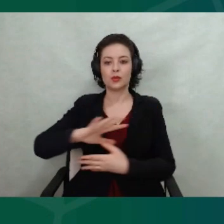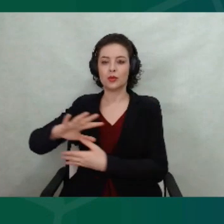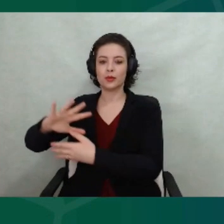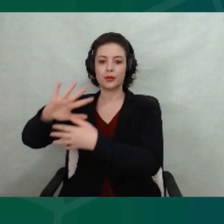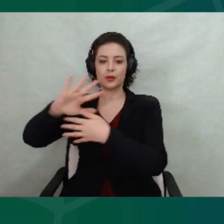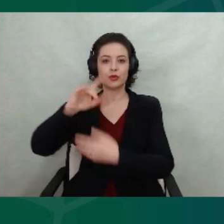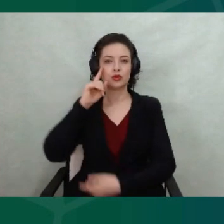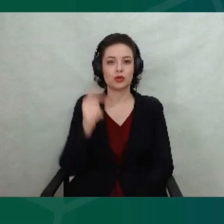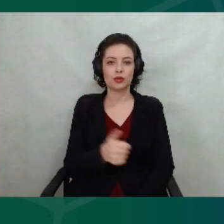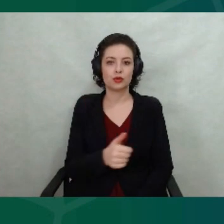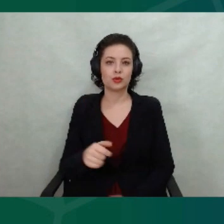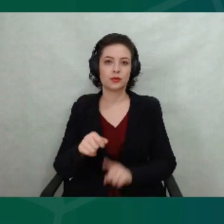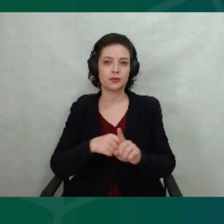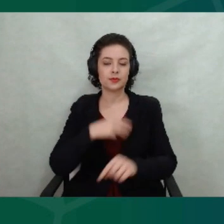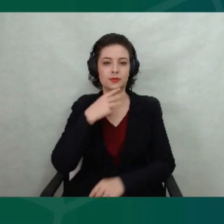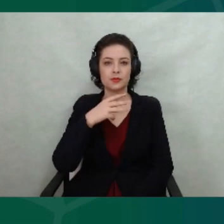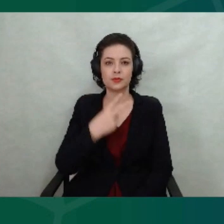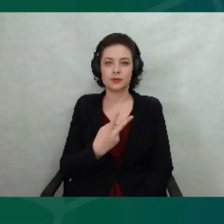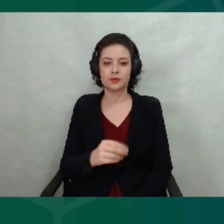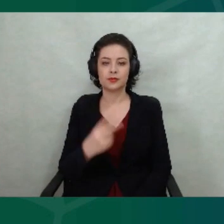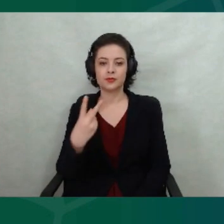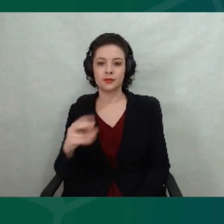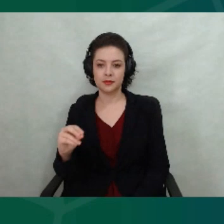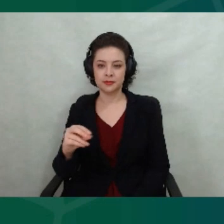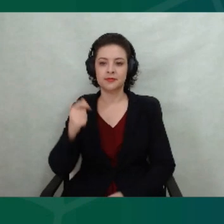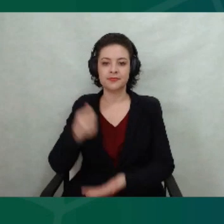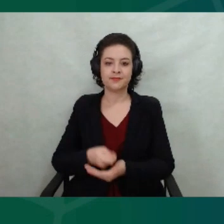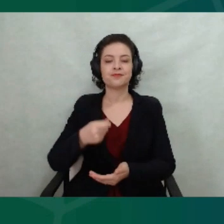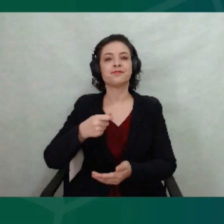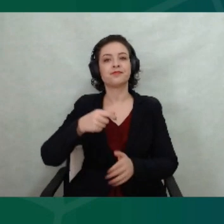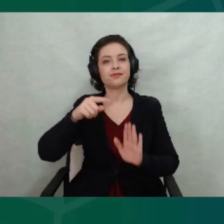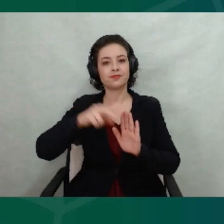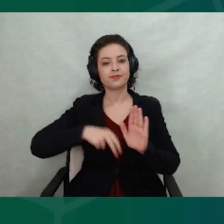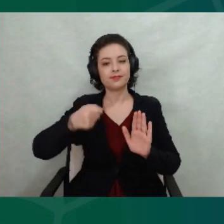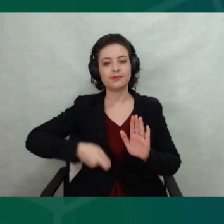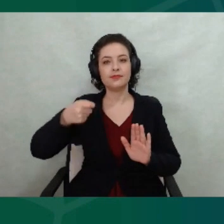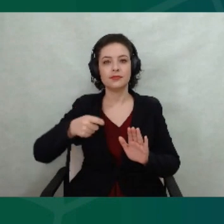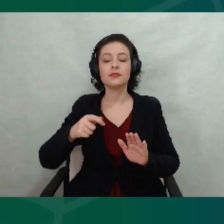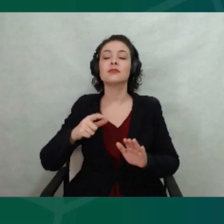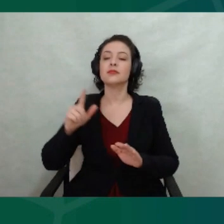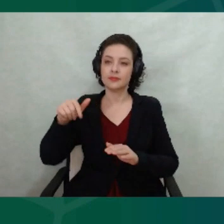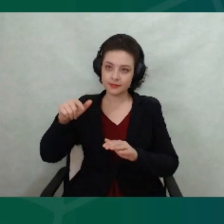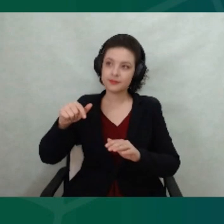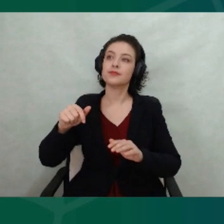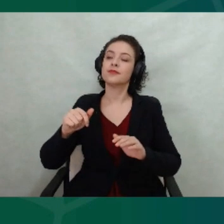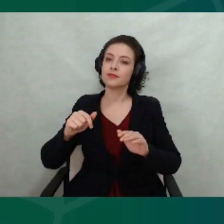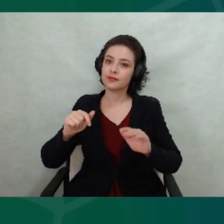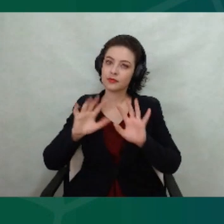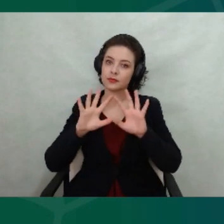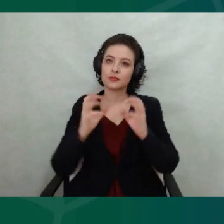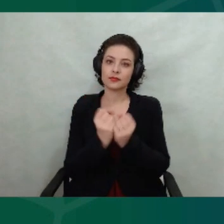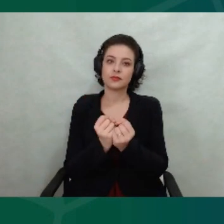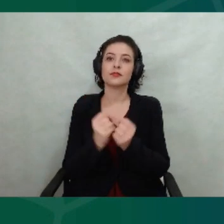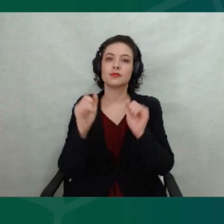de março de 2020, foi decretado uma pandemia pela Organização Mundial da Saúde, porque ela